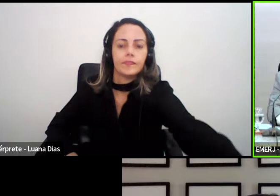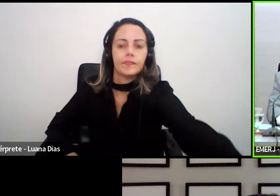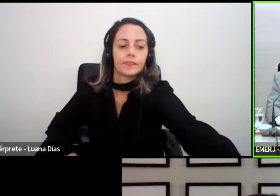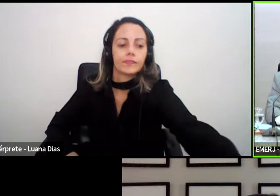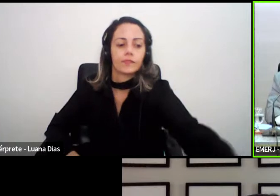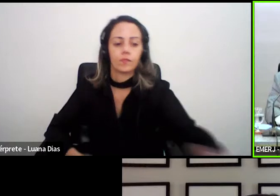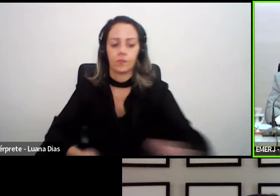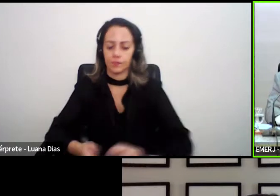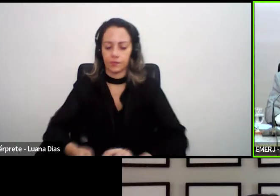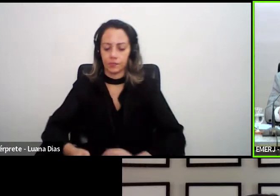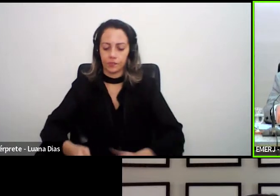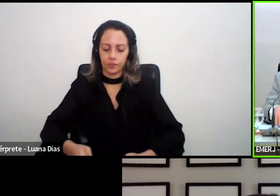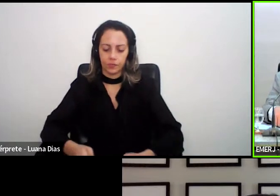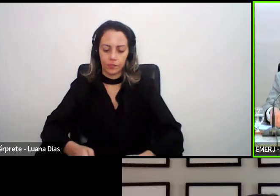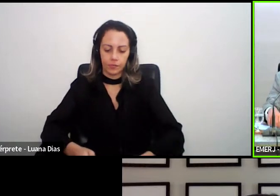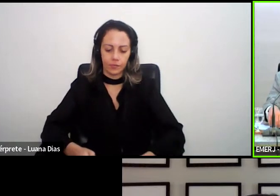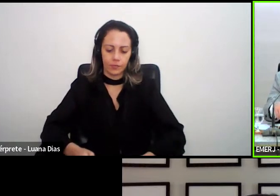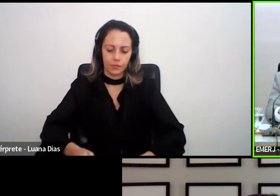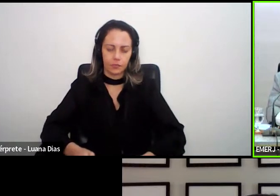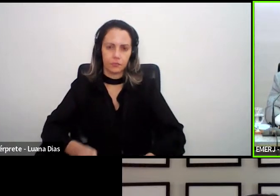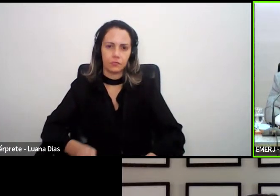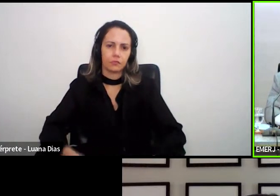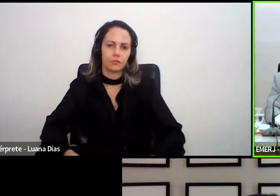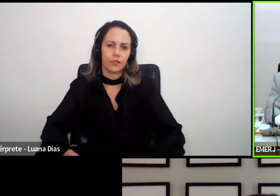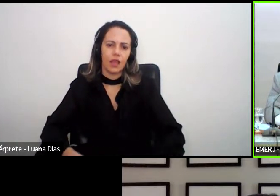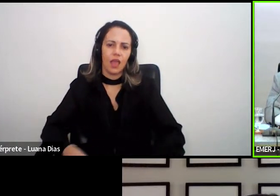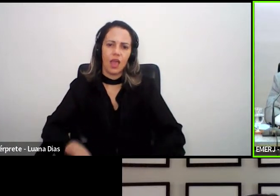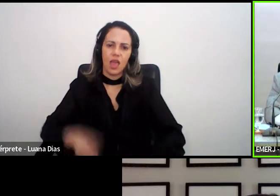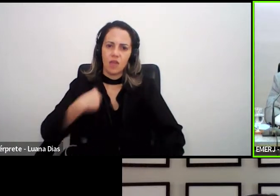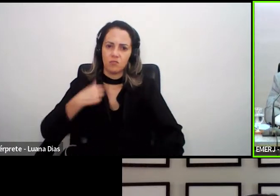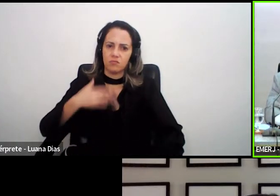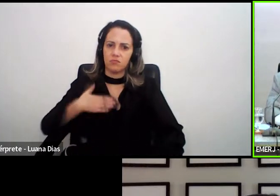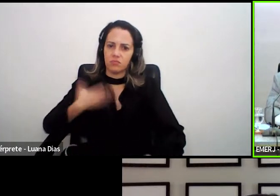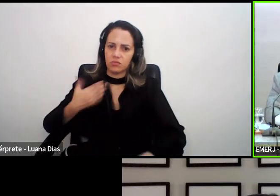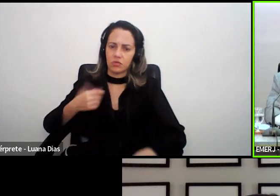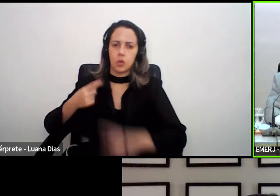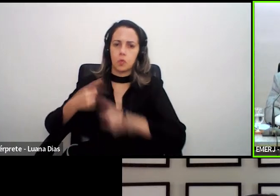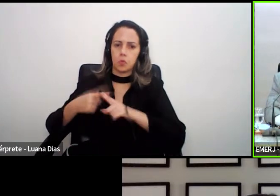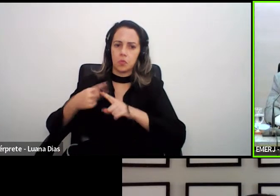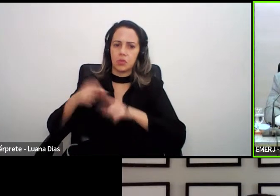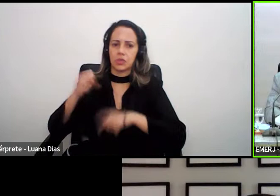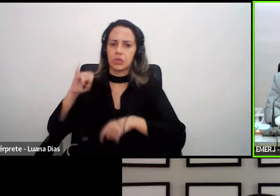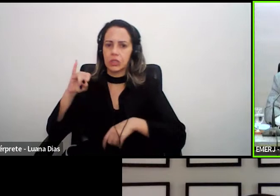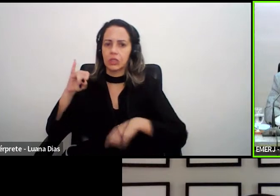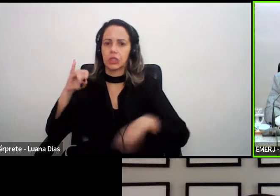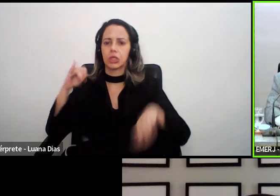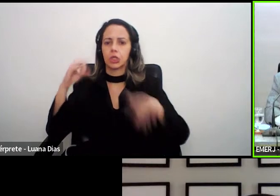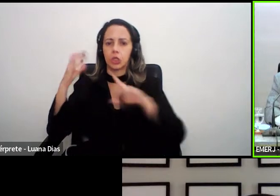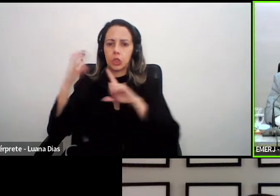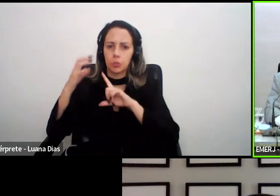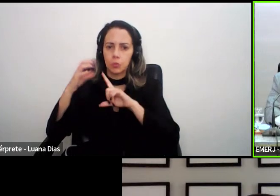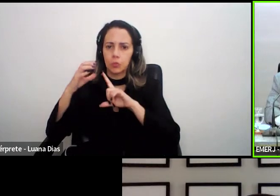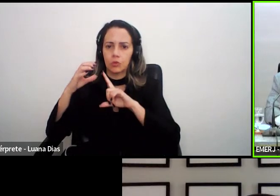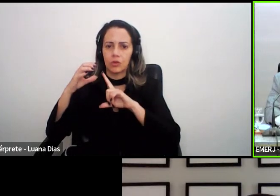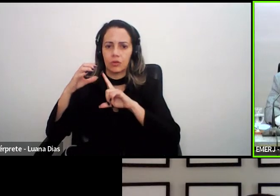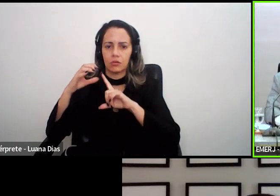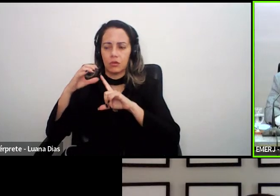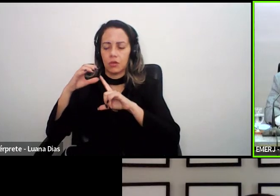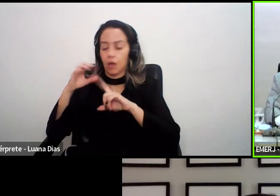surpreso, porque não era por se ele pratica, se ele incentiva, se ele estimula como código, se ele reconhece isso